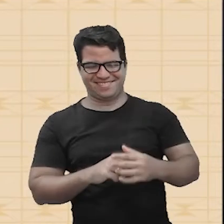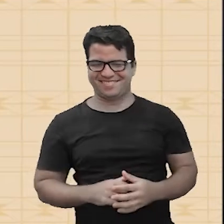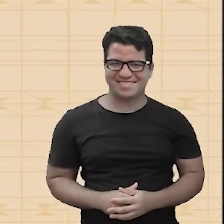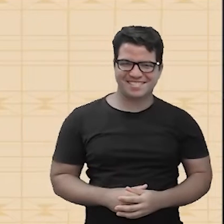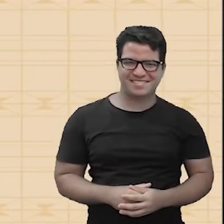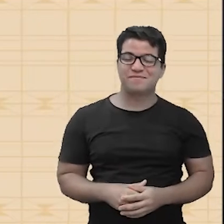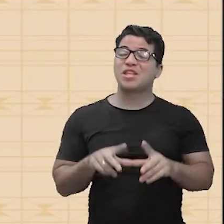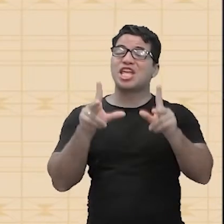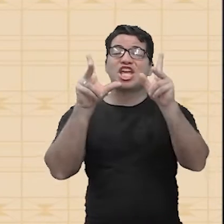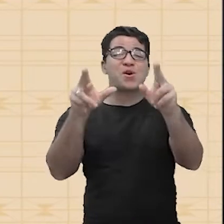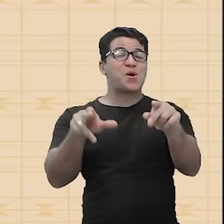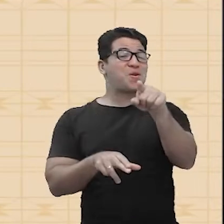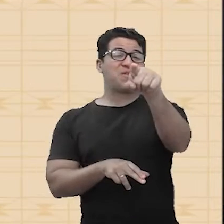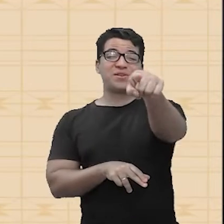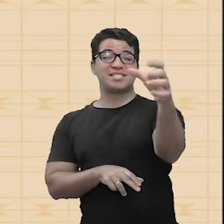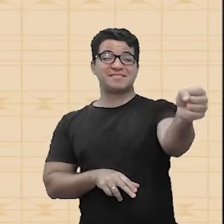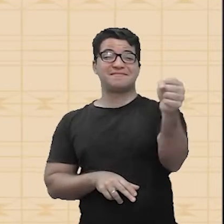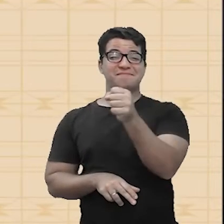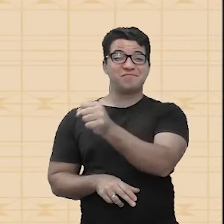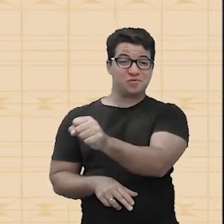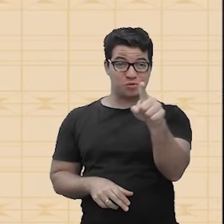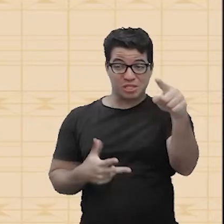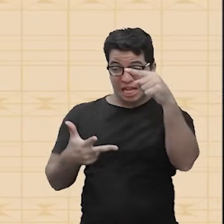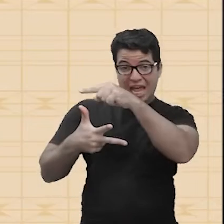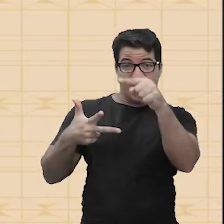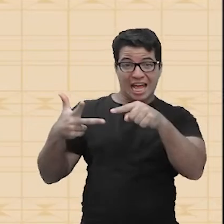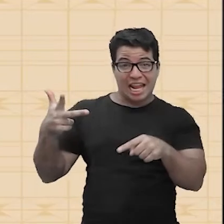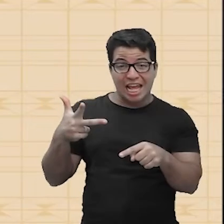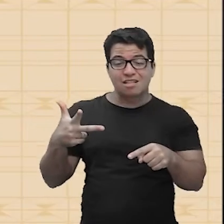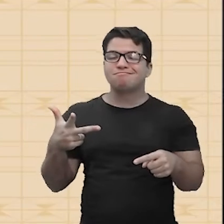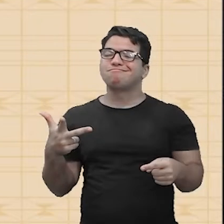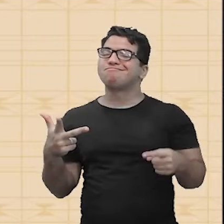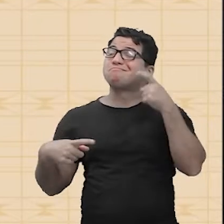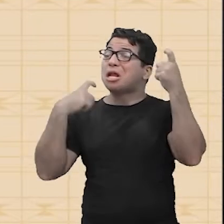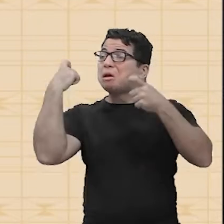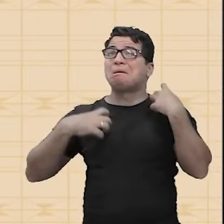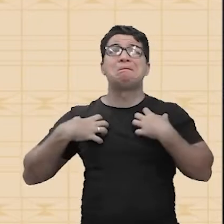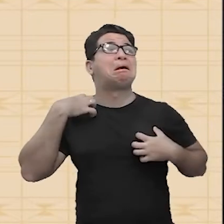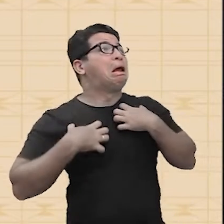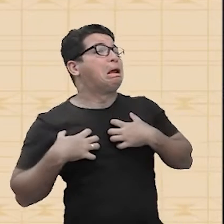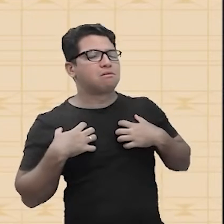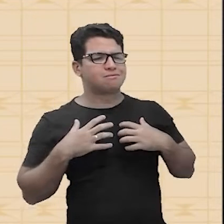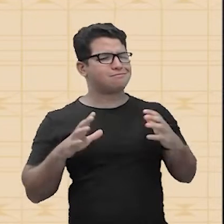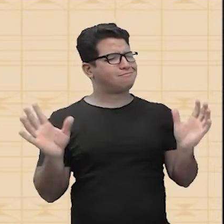boa, porque já sabe as estratégias para gabaritar a sua prova de linguagem.